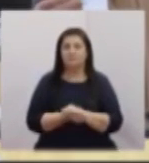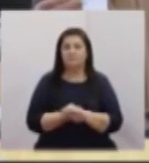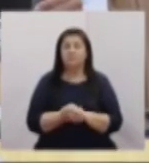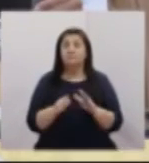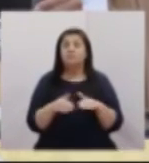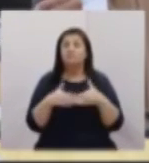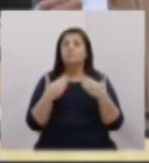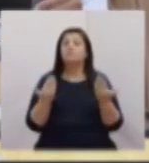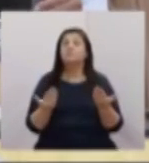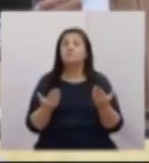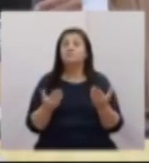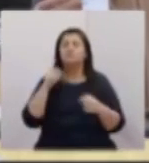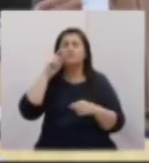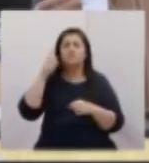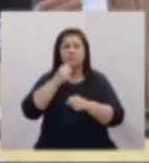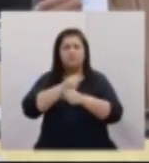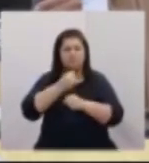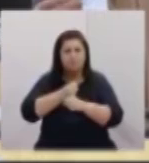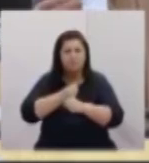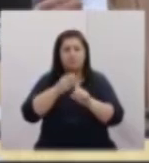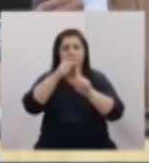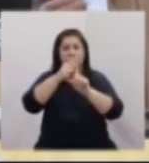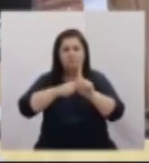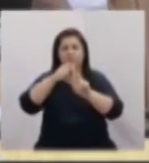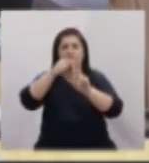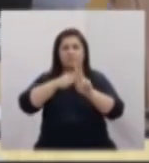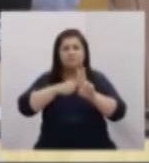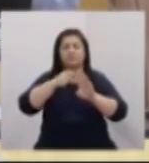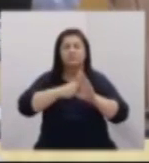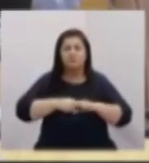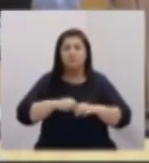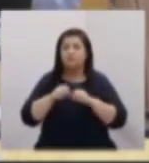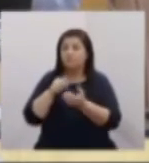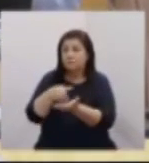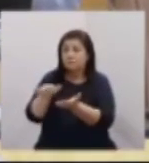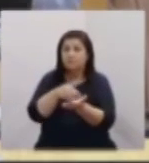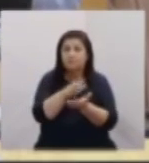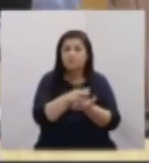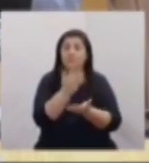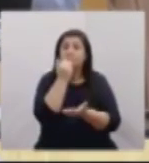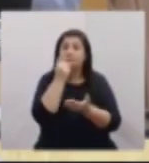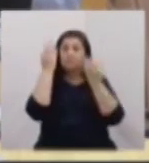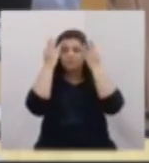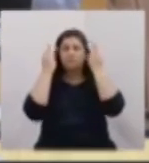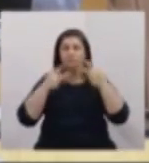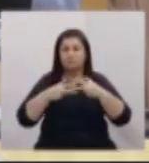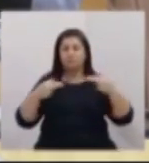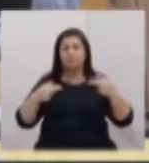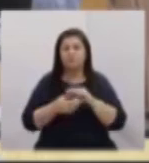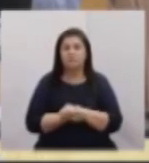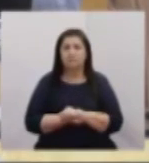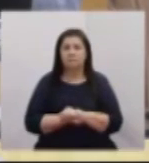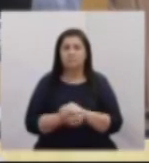qual o cronograma anual da distribuição de rações, já que o valor